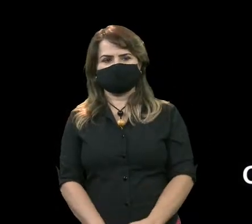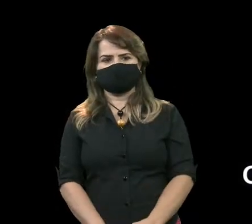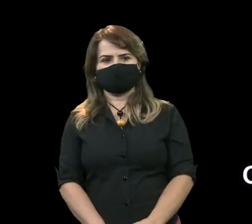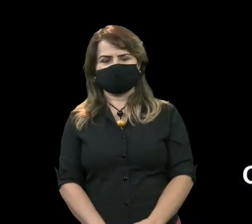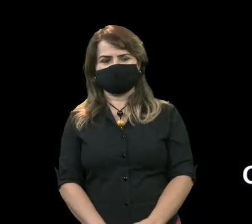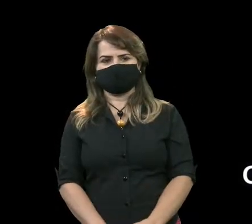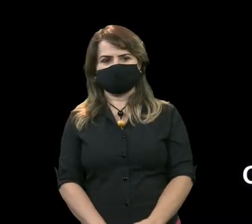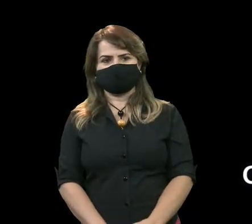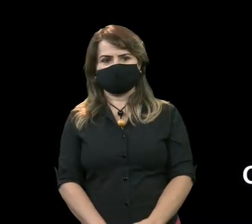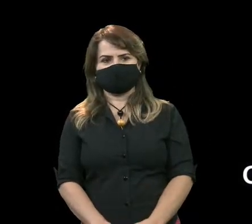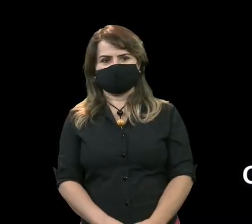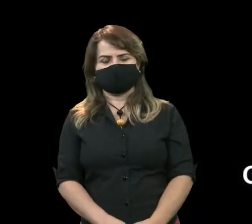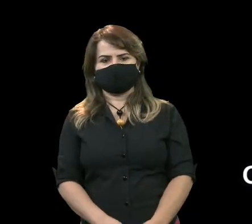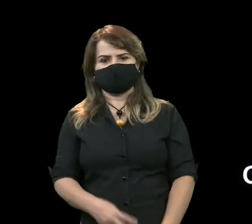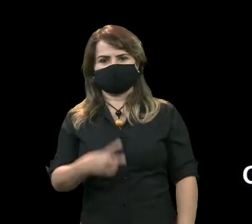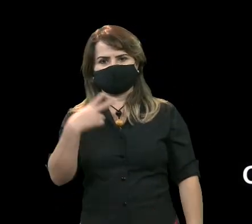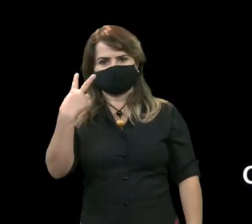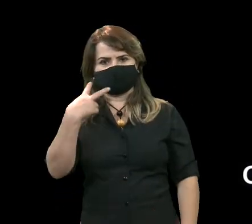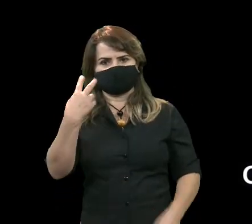Toca a palavra, vereador.